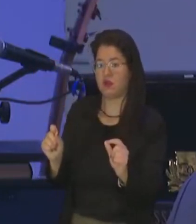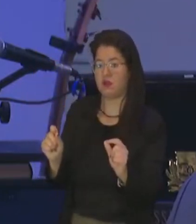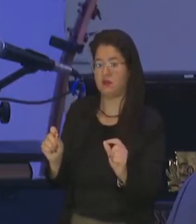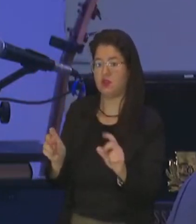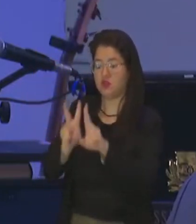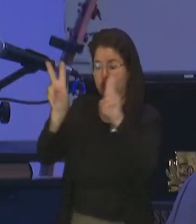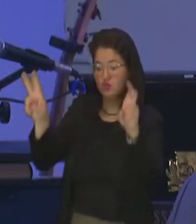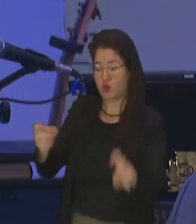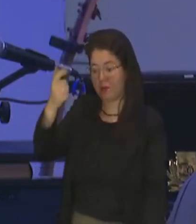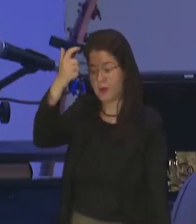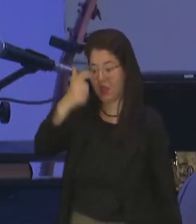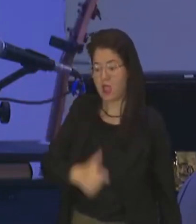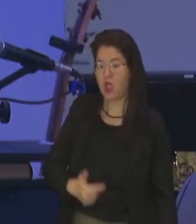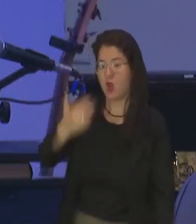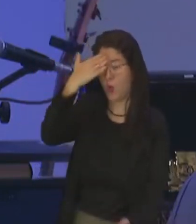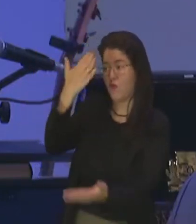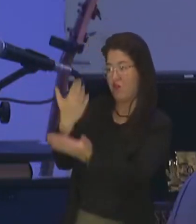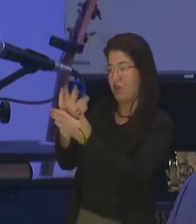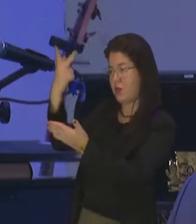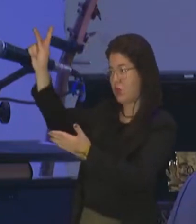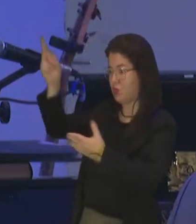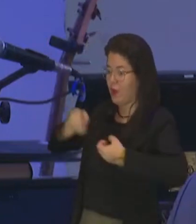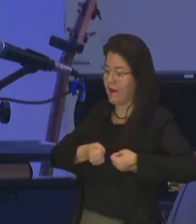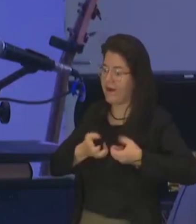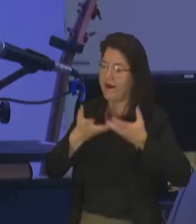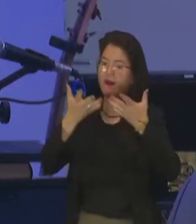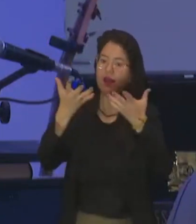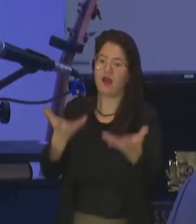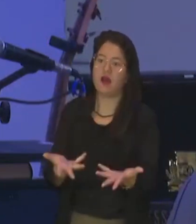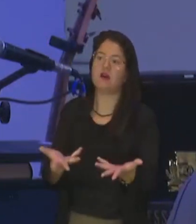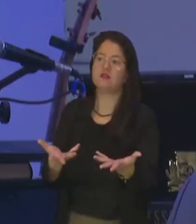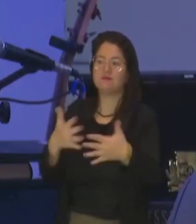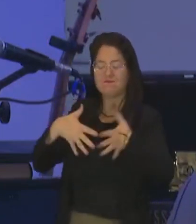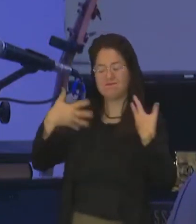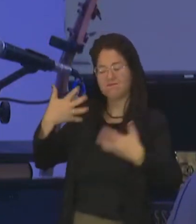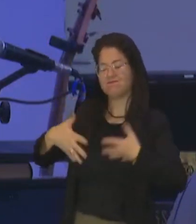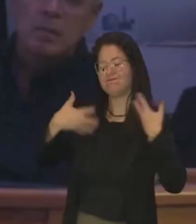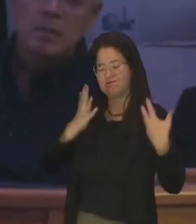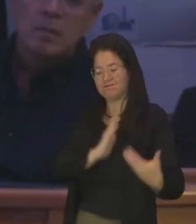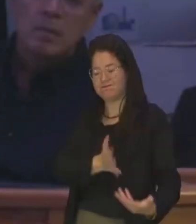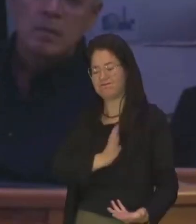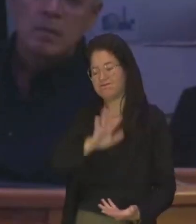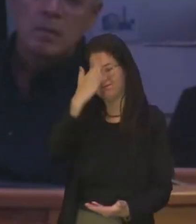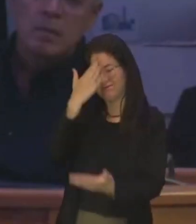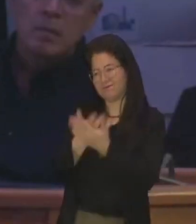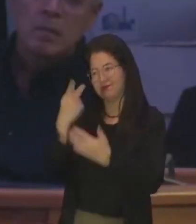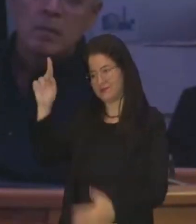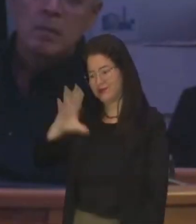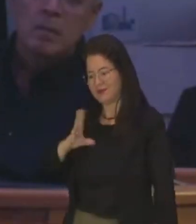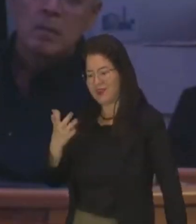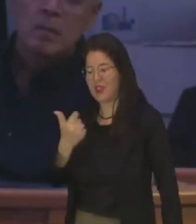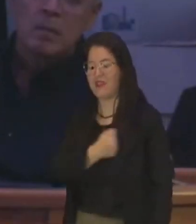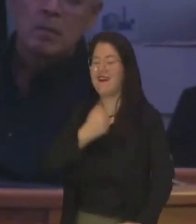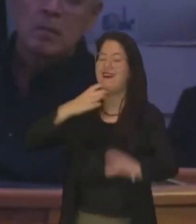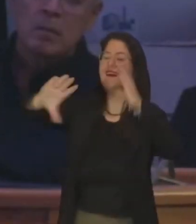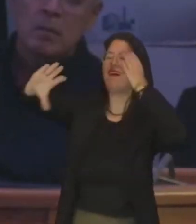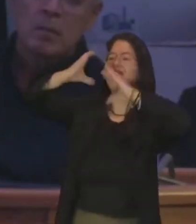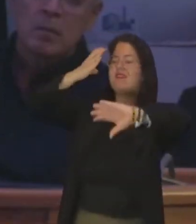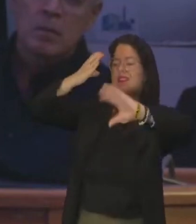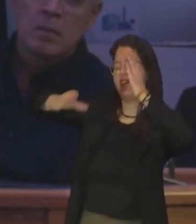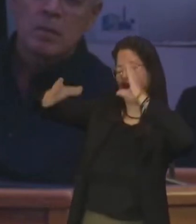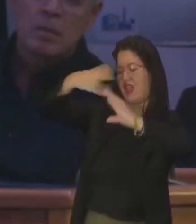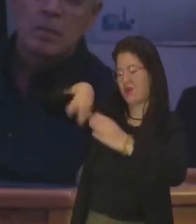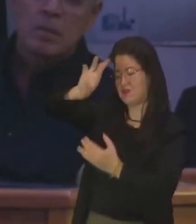a mim, confio na tua graça, regozije-se o meu coração na tua salvação, cantarei ao